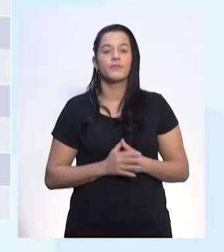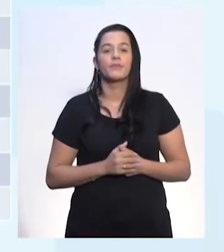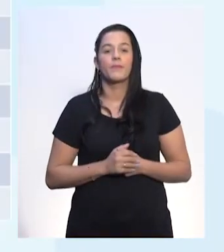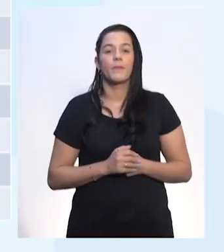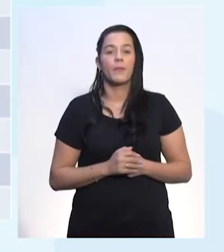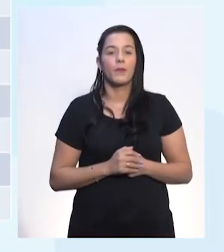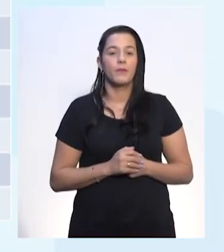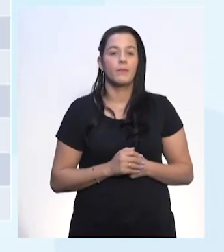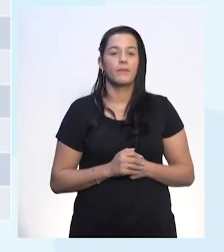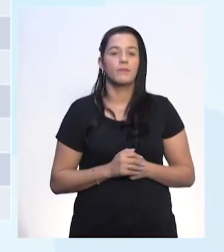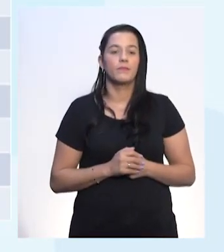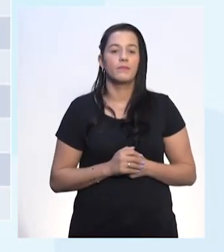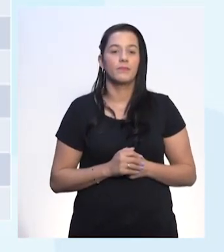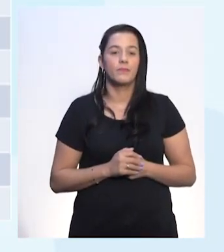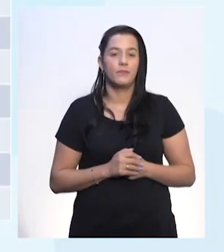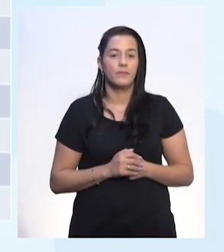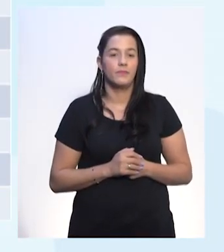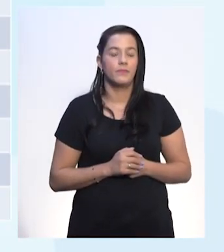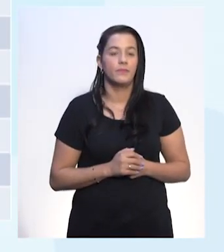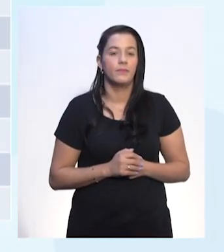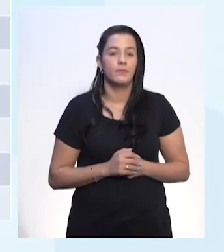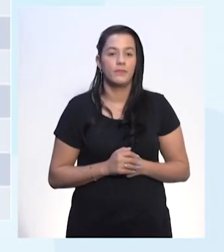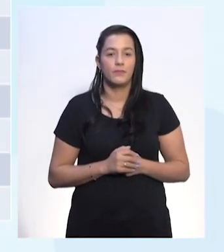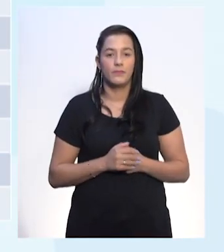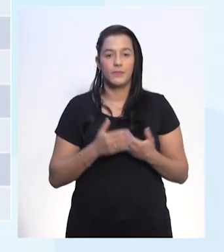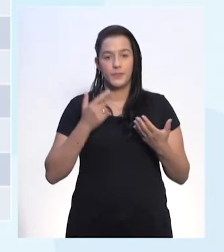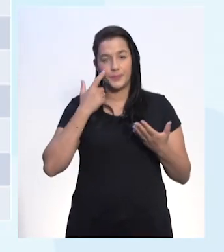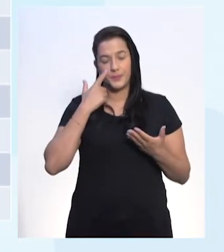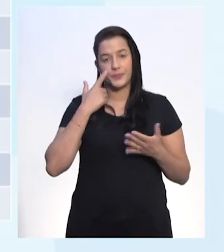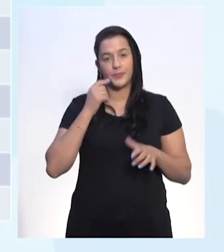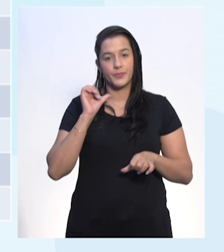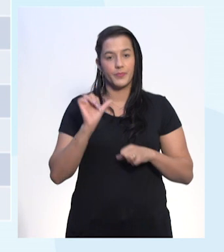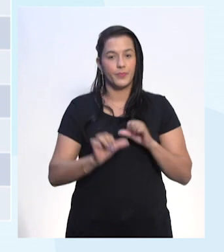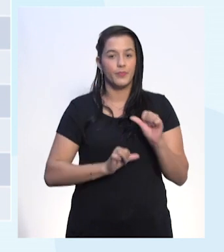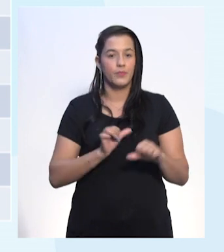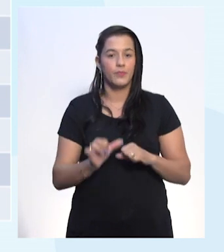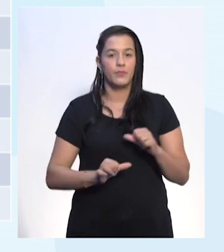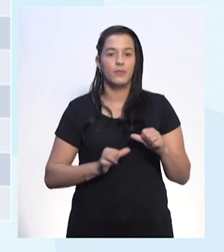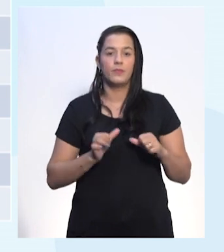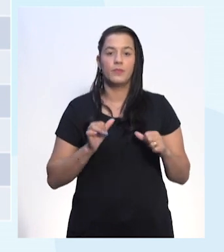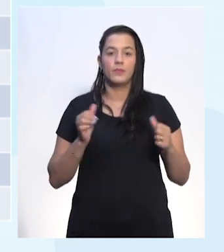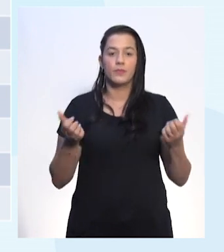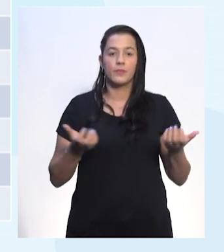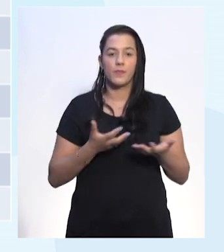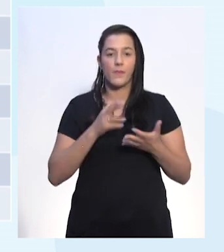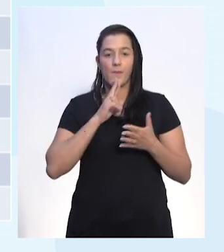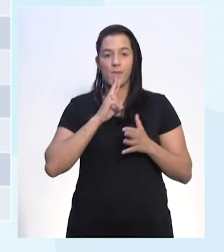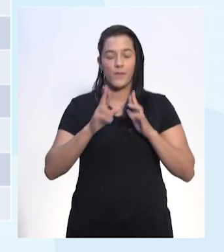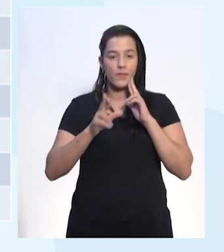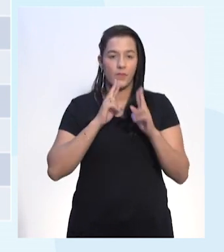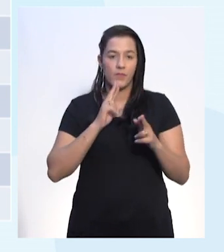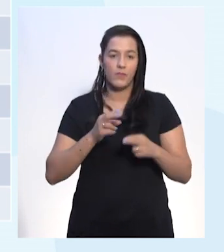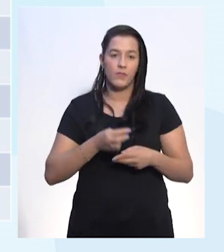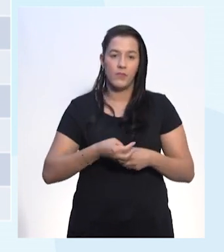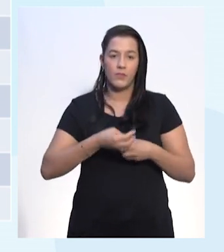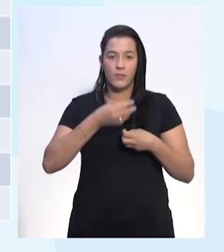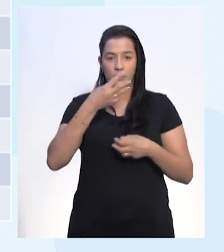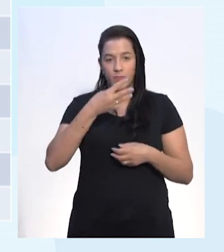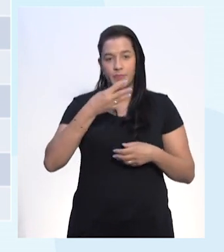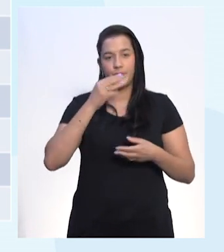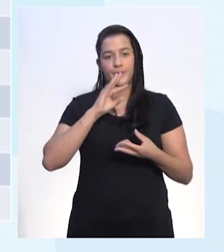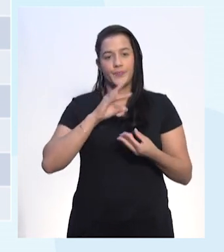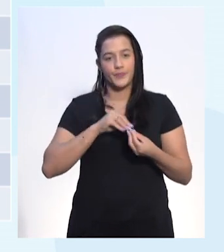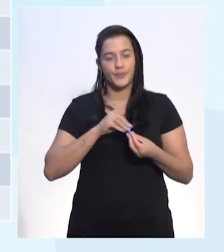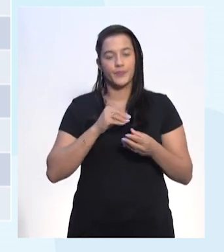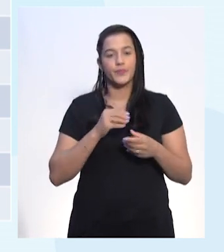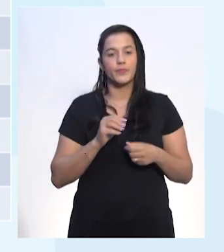na anterior, tá bom, nono ano? Aqui a gente muda um pouquinho essa dinâmica de vocês responderem as 3 juntas, porque é nono